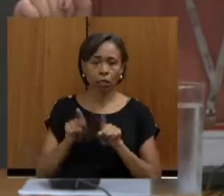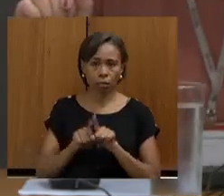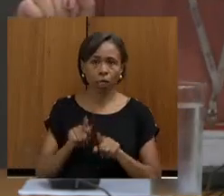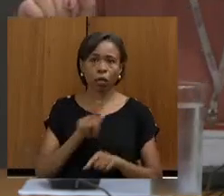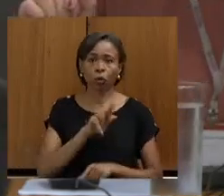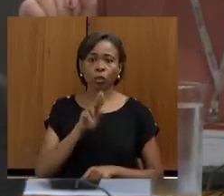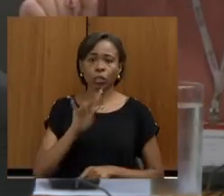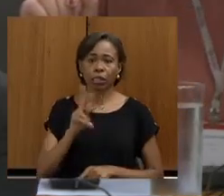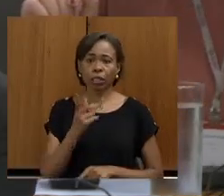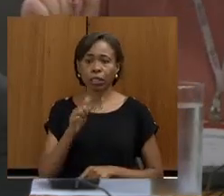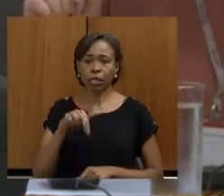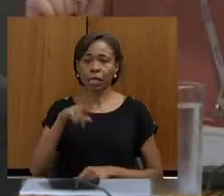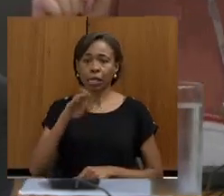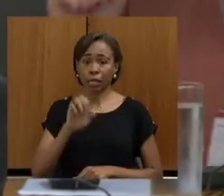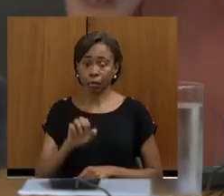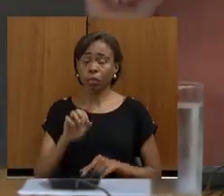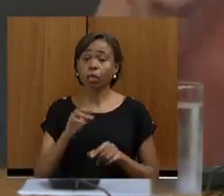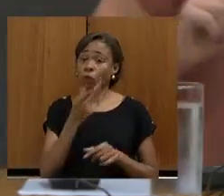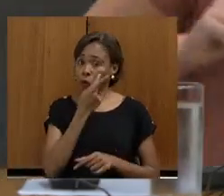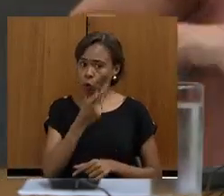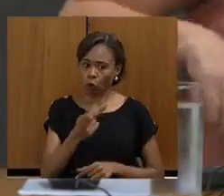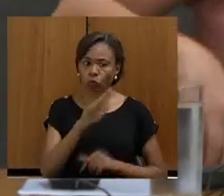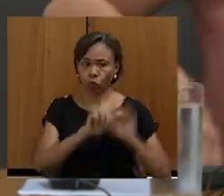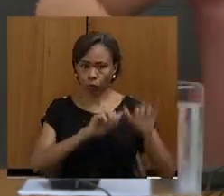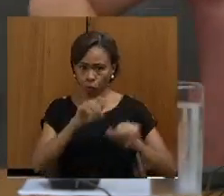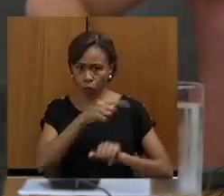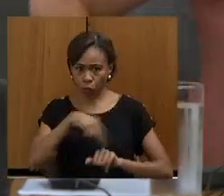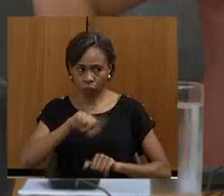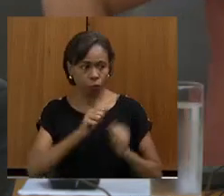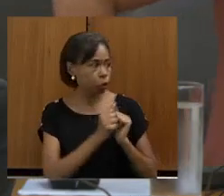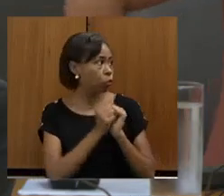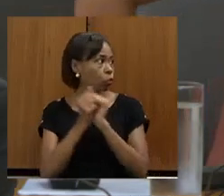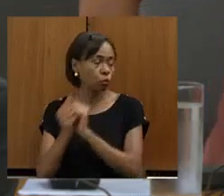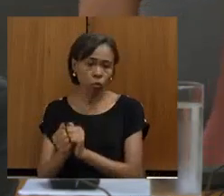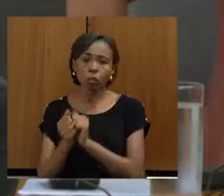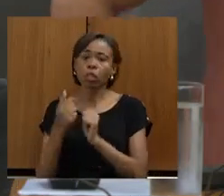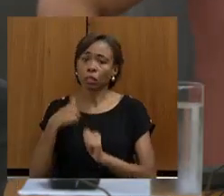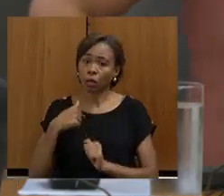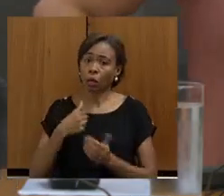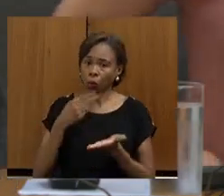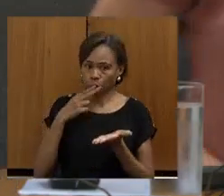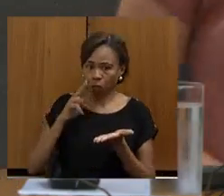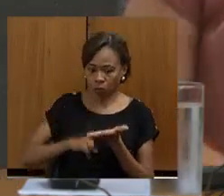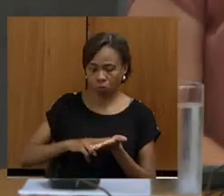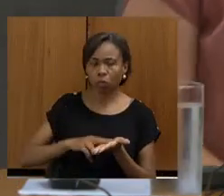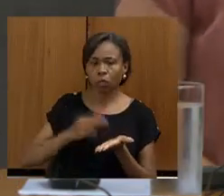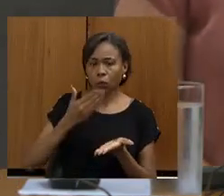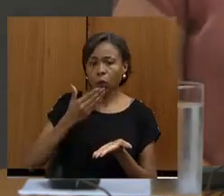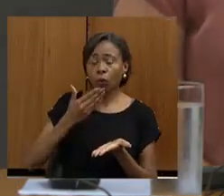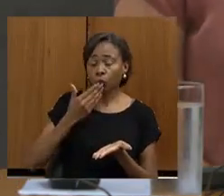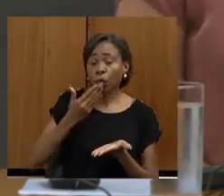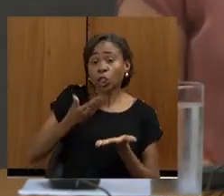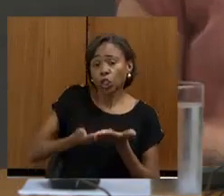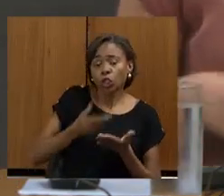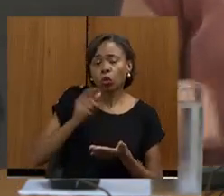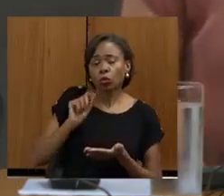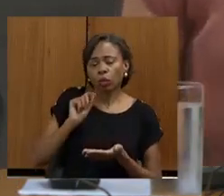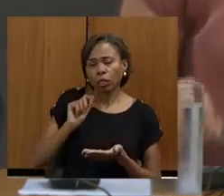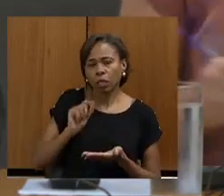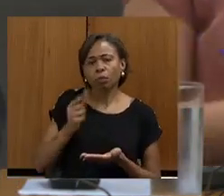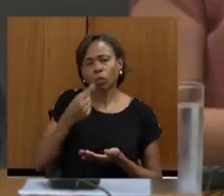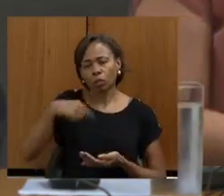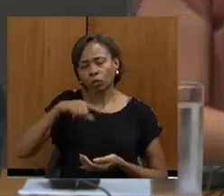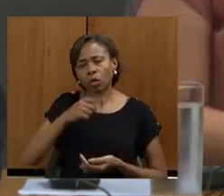fazer o convite a vocês para nos acompanharem. Mas, então, eu estou fazendo um encaminhamento aqui enquanto comissão para que a gente possa fazer